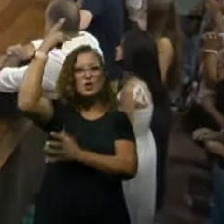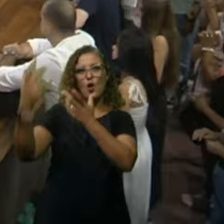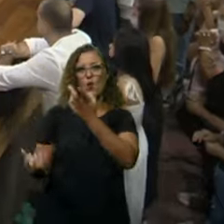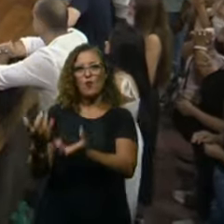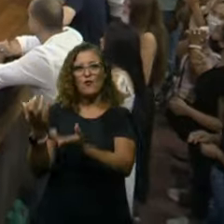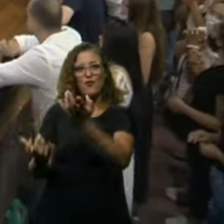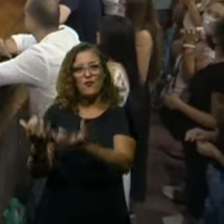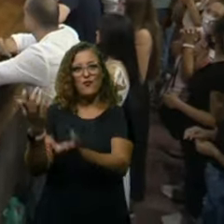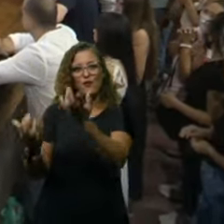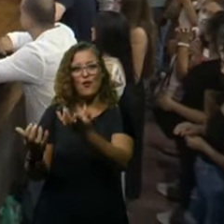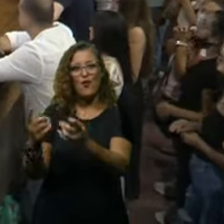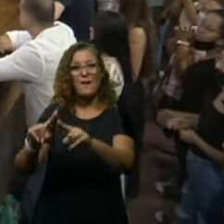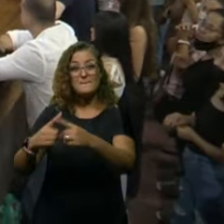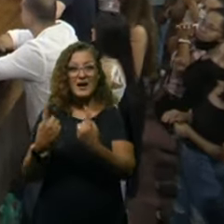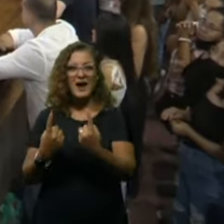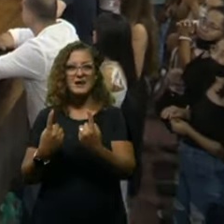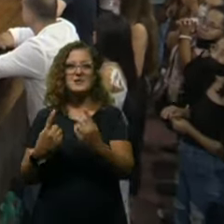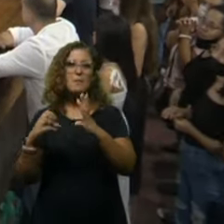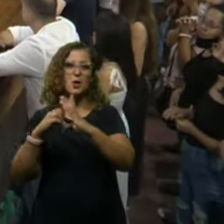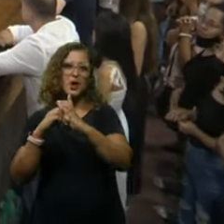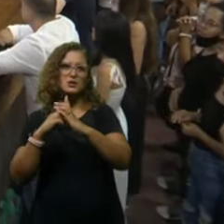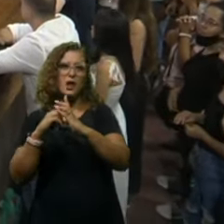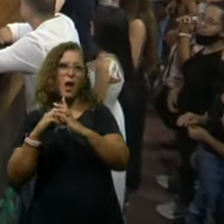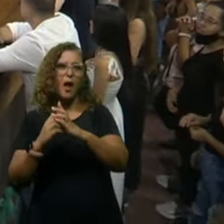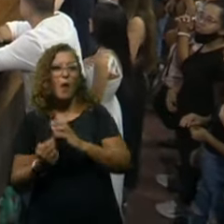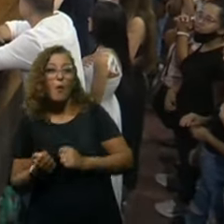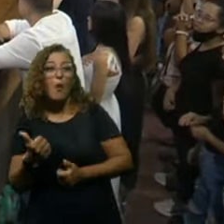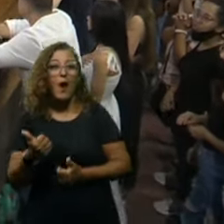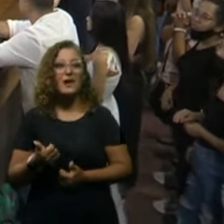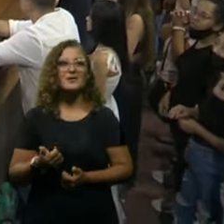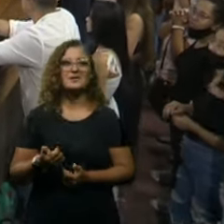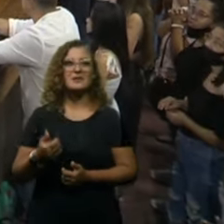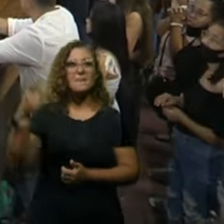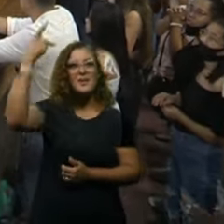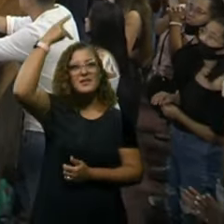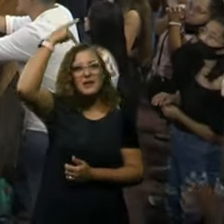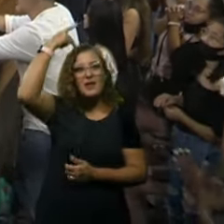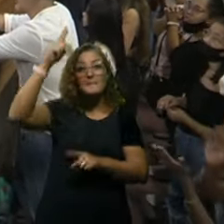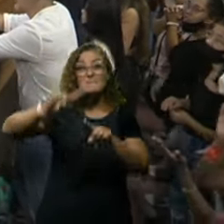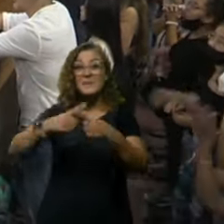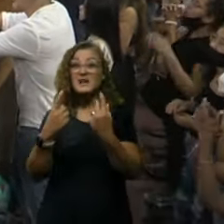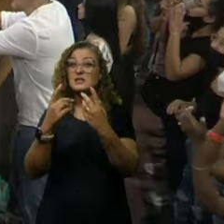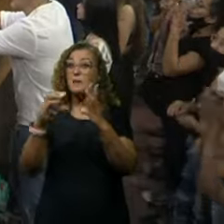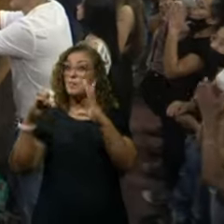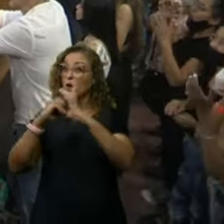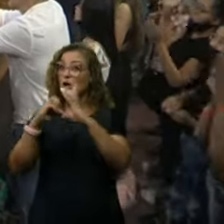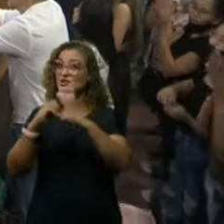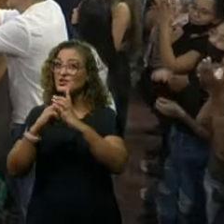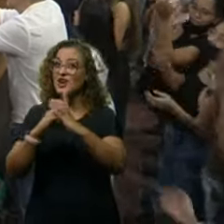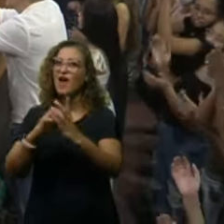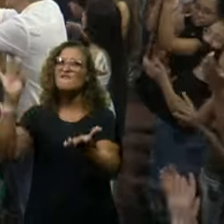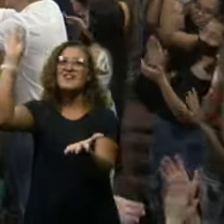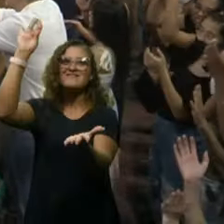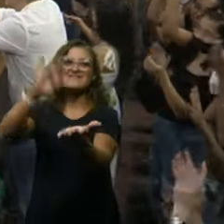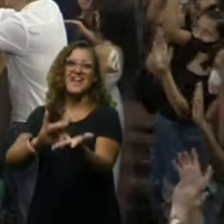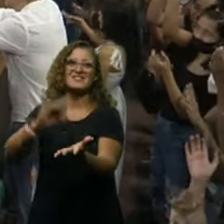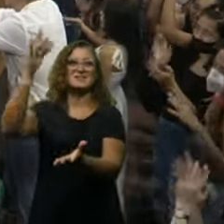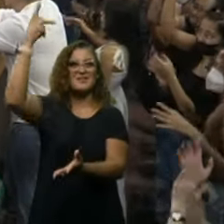saber o pessoal fala que a Bola de Neve e neopentecostal tem nada de neopentecostal bola de neve é Pentecostal